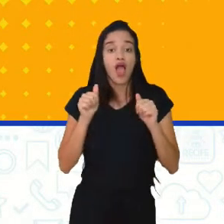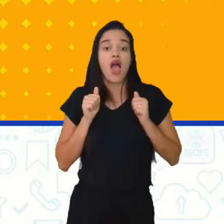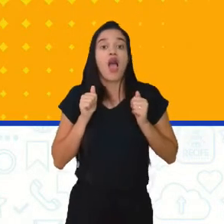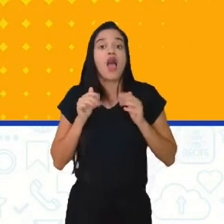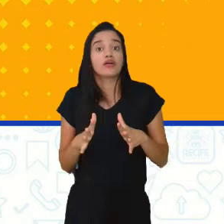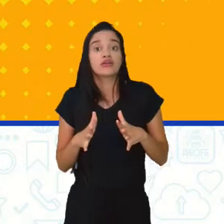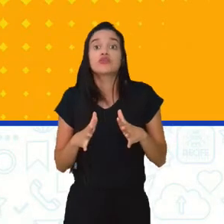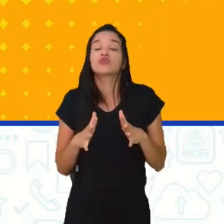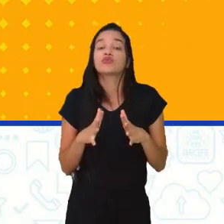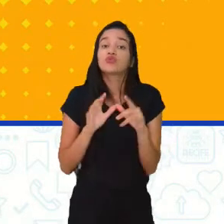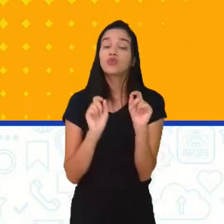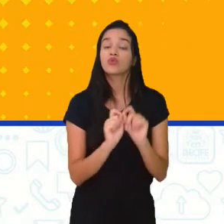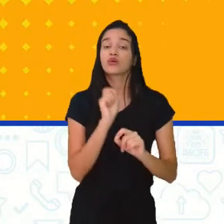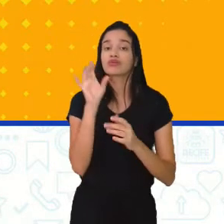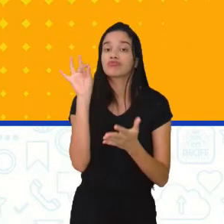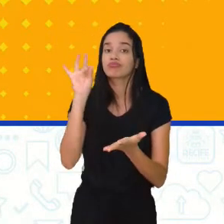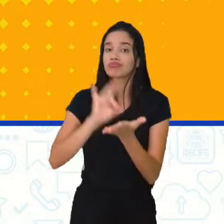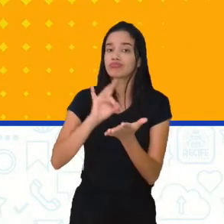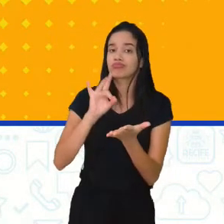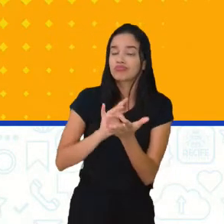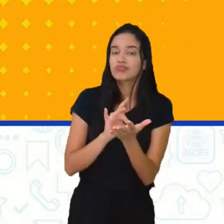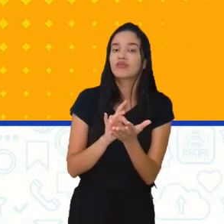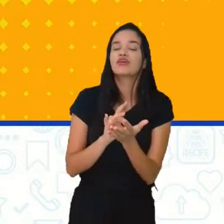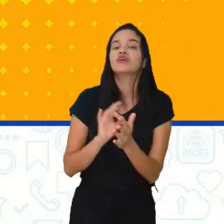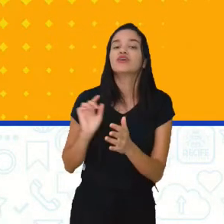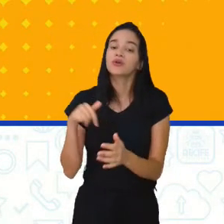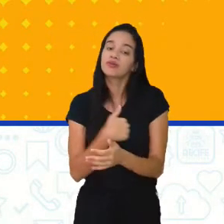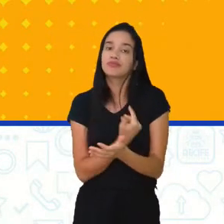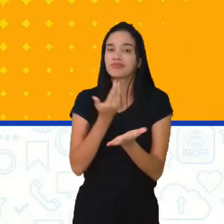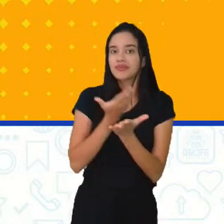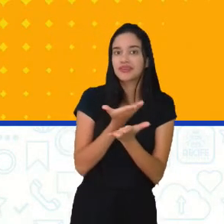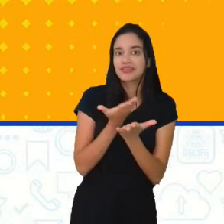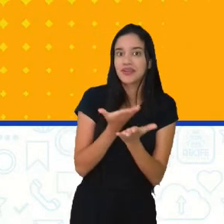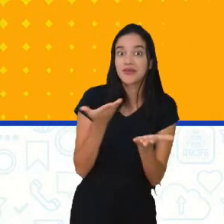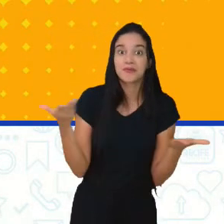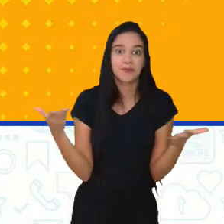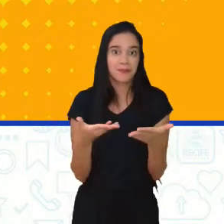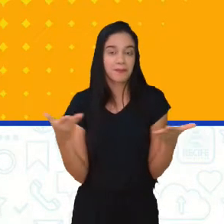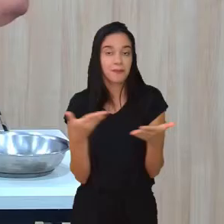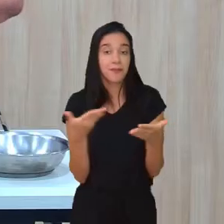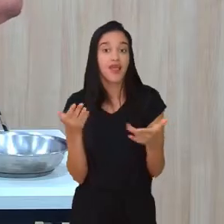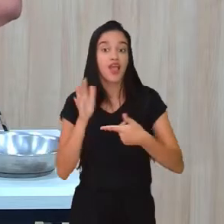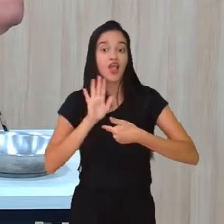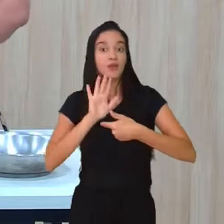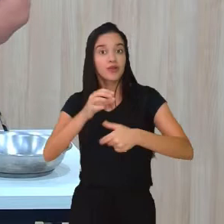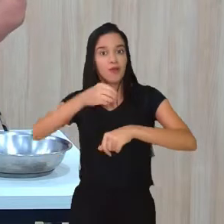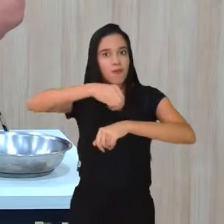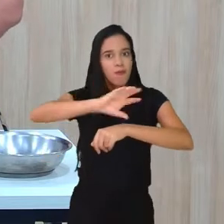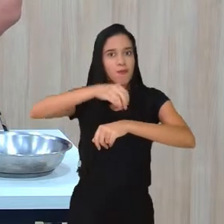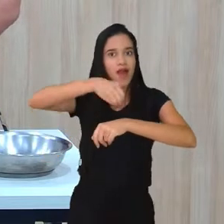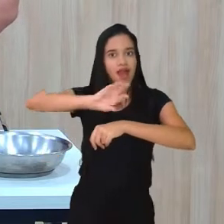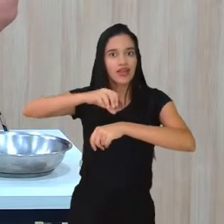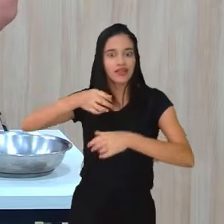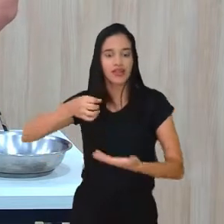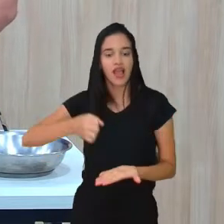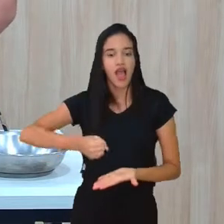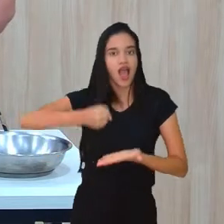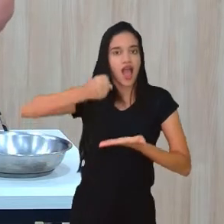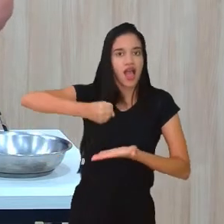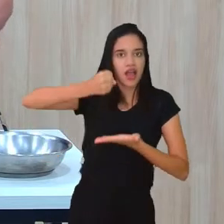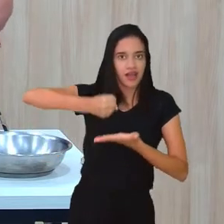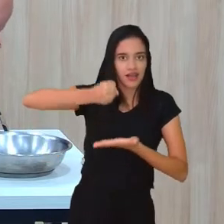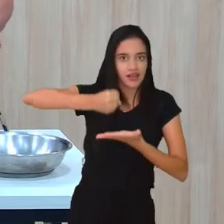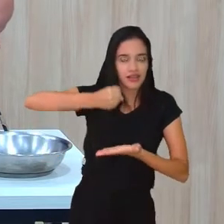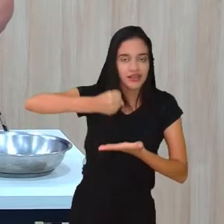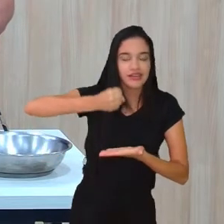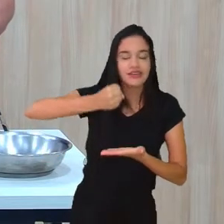que confirmam o que estudamos na aula de hoje. E aí eu trouxe umas dicas. A garrafa térmica, a